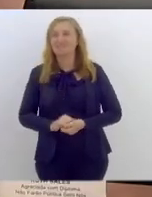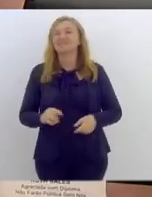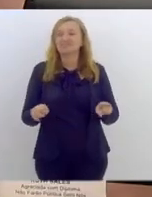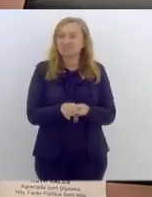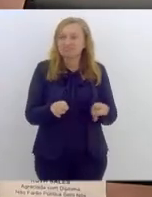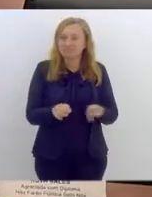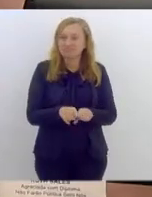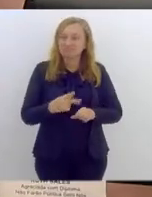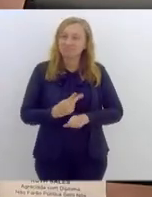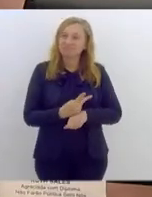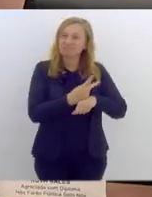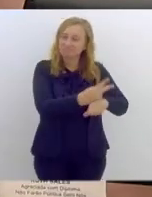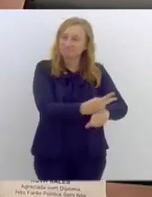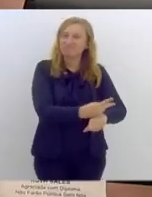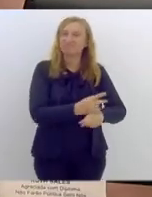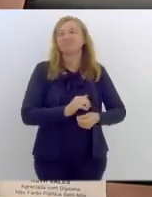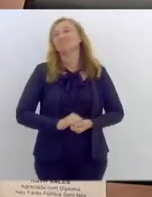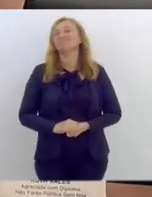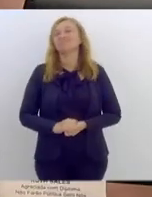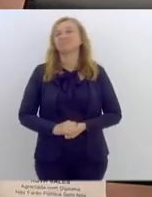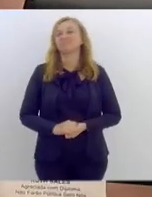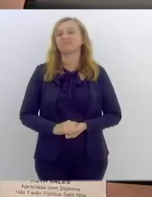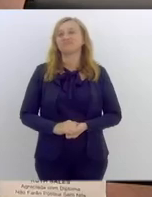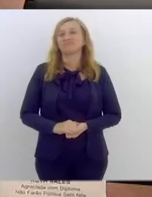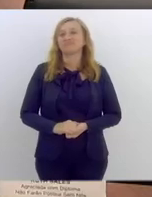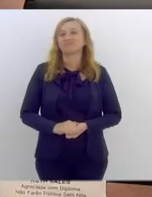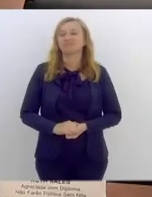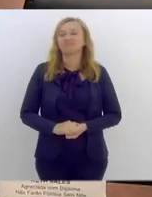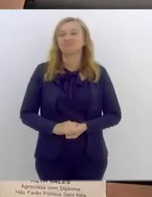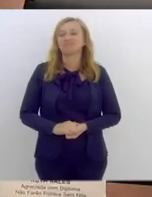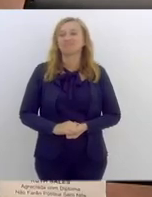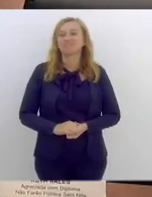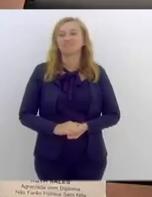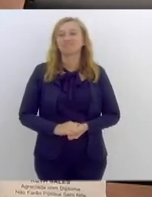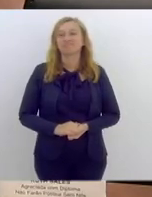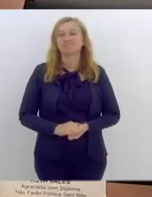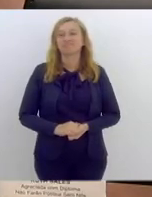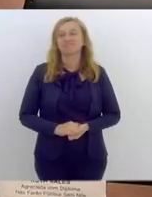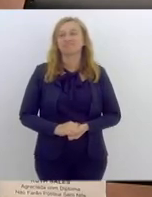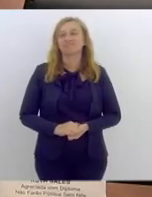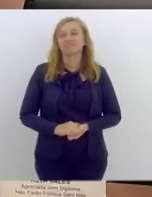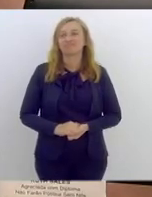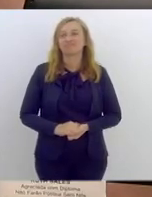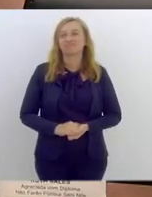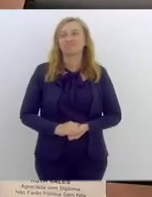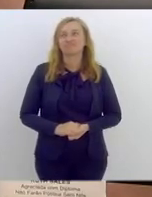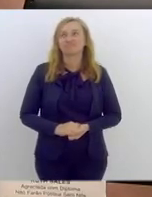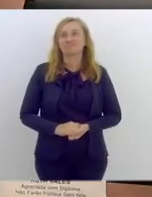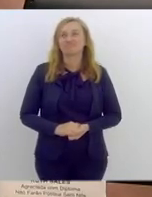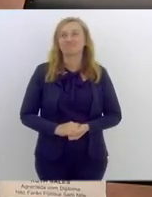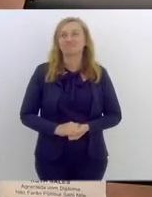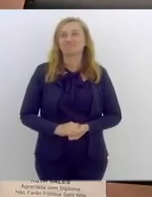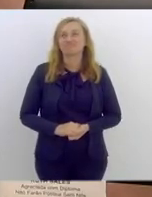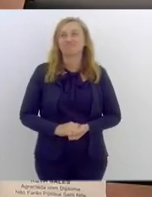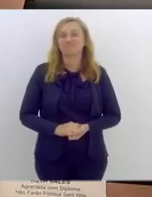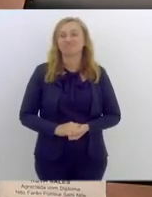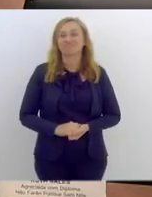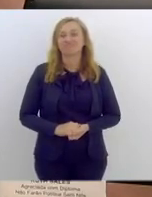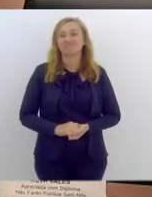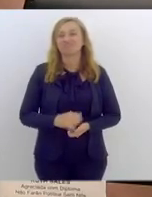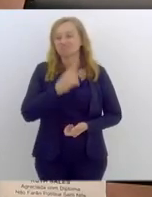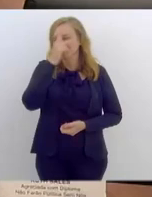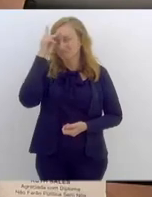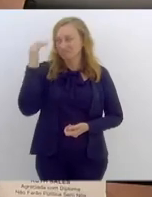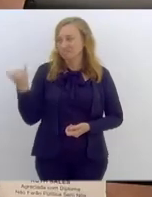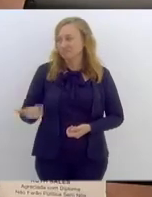também entregamos esse prêmio ao nosso grande, acho que um dos maiores expoentes desse